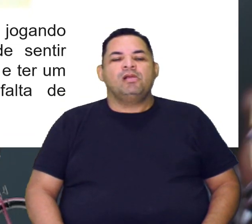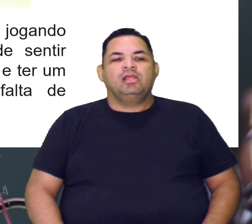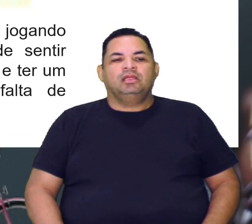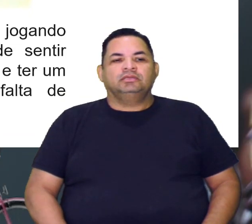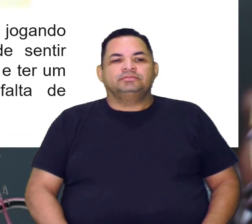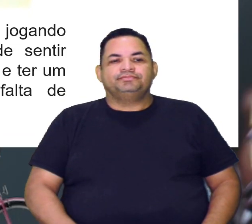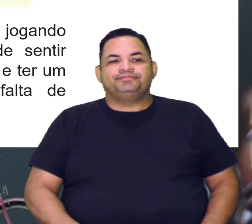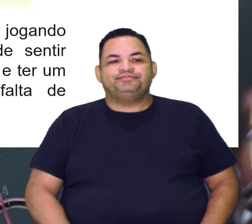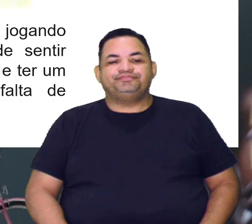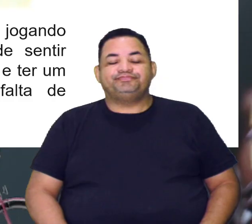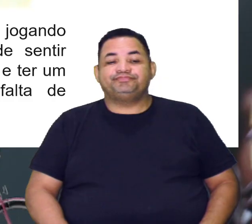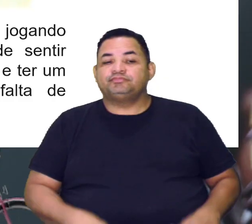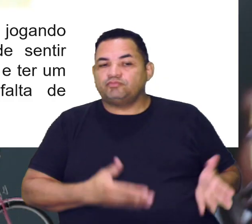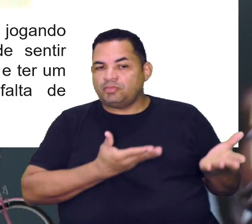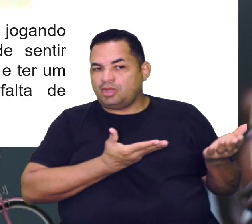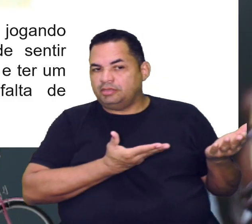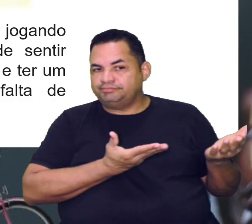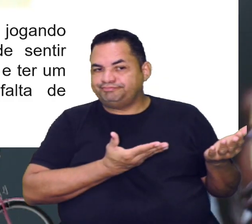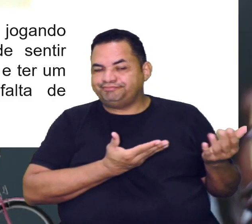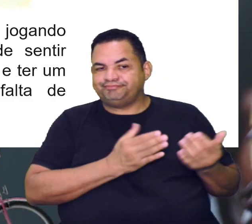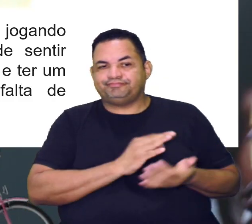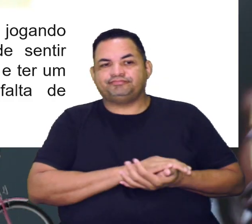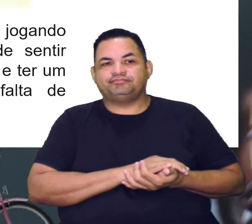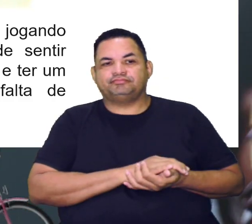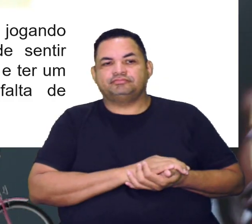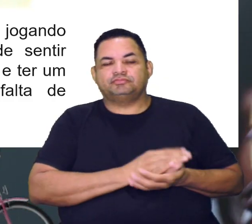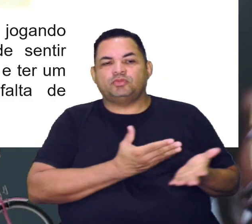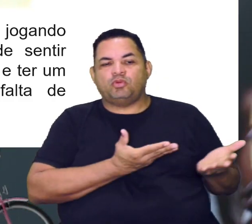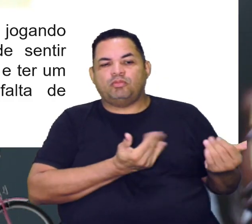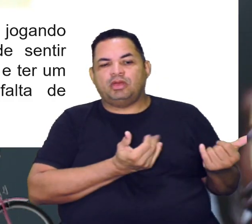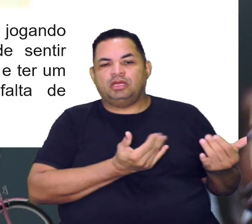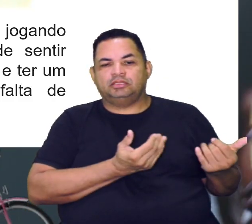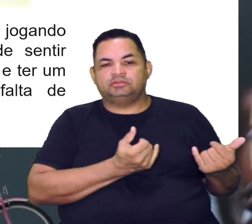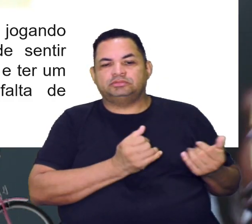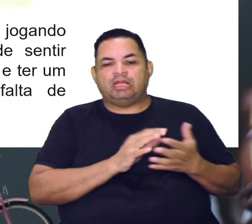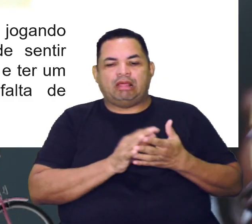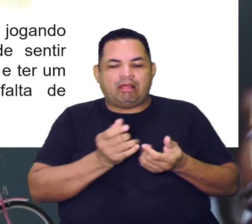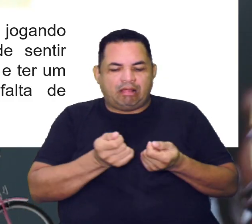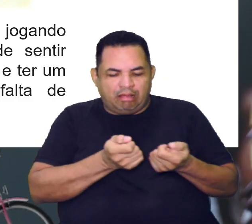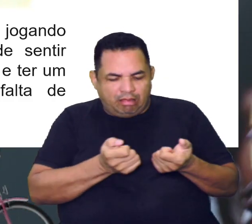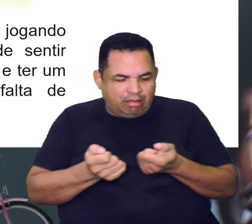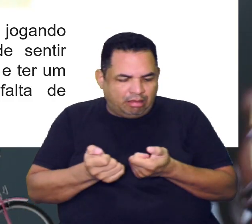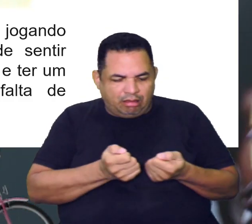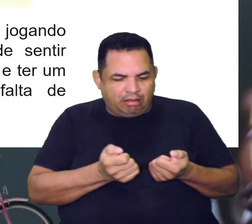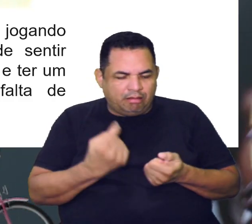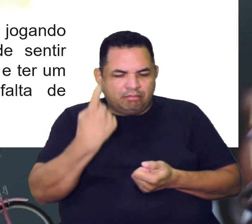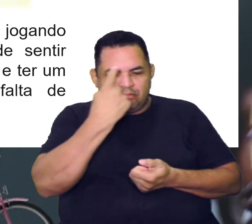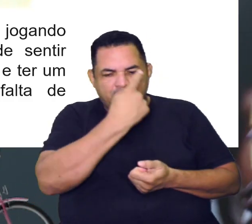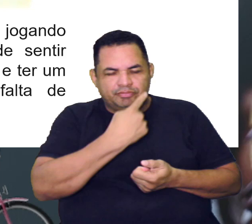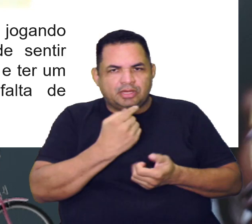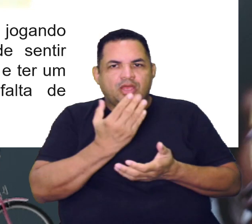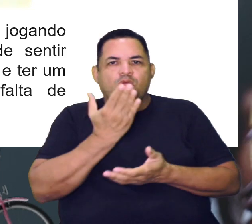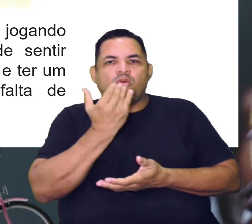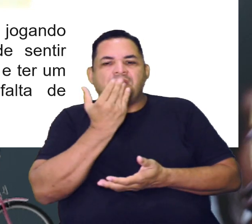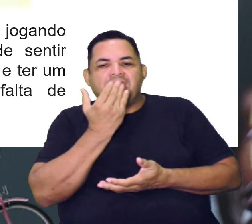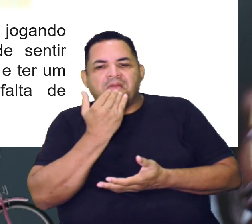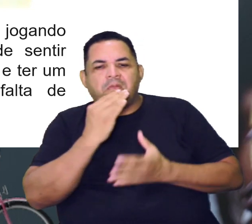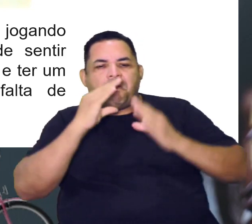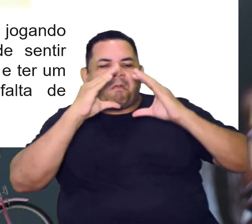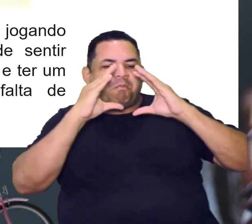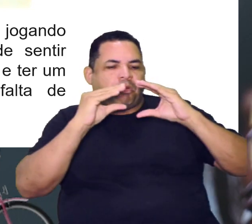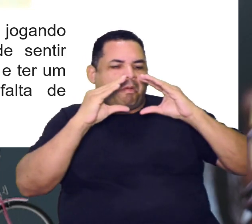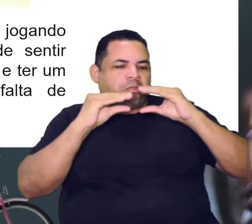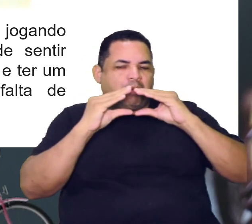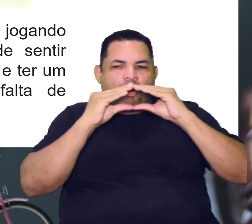um adolescente, por exemplo, que passa aí horas jogando videogame ou consumindo fast food, aquelas comidas